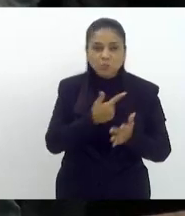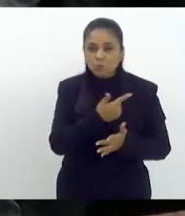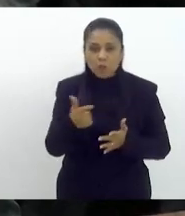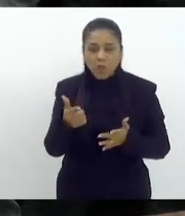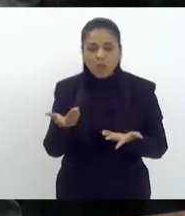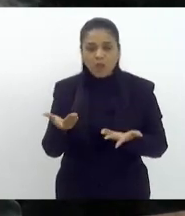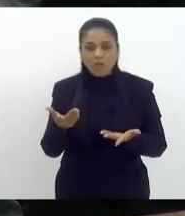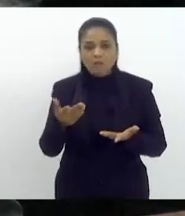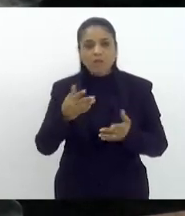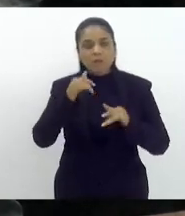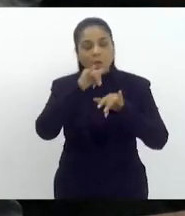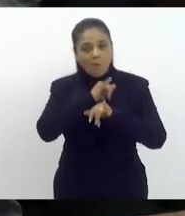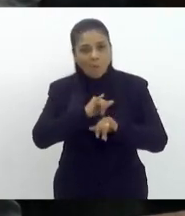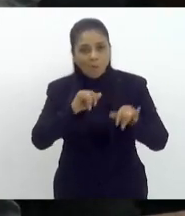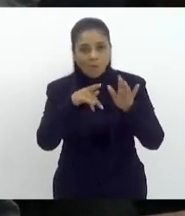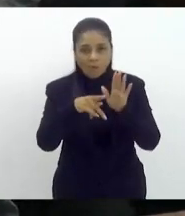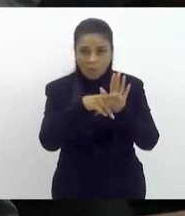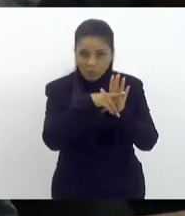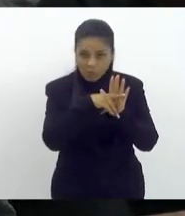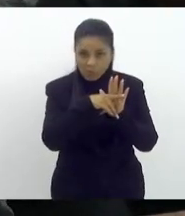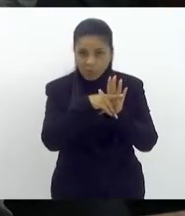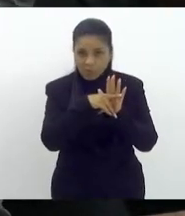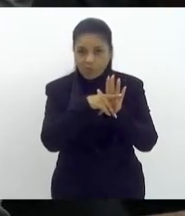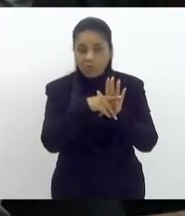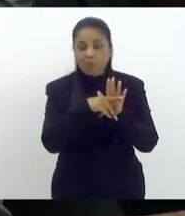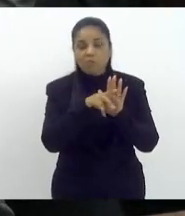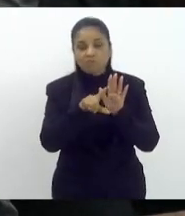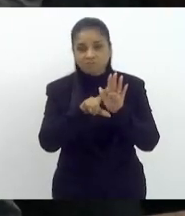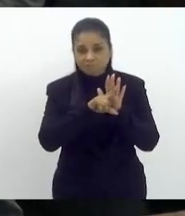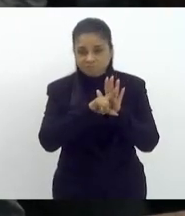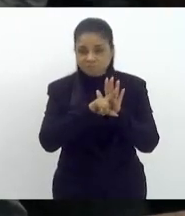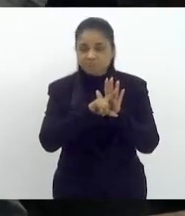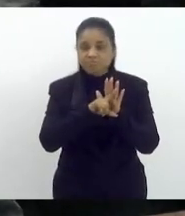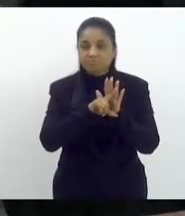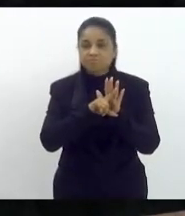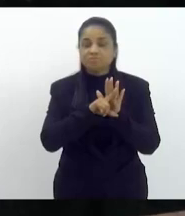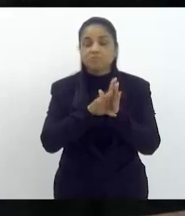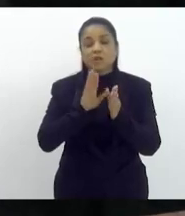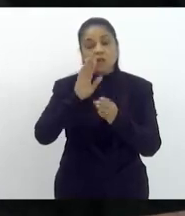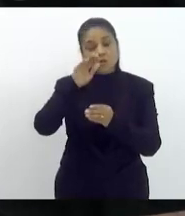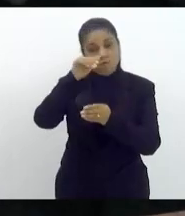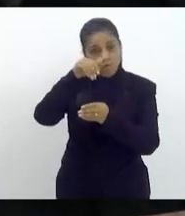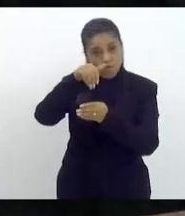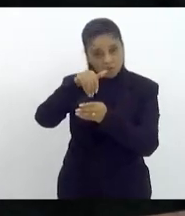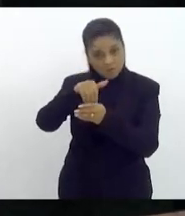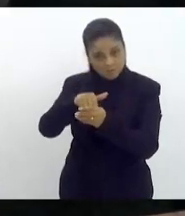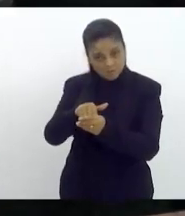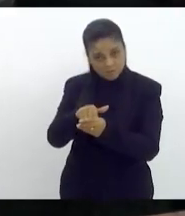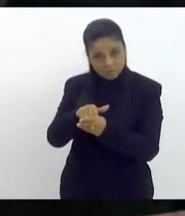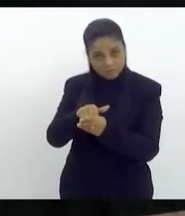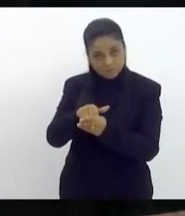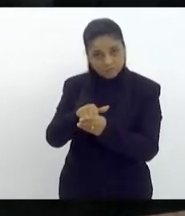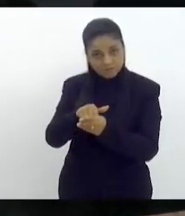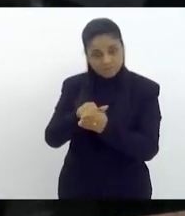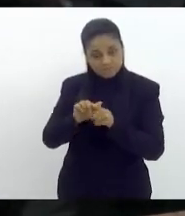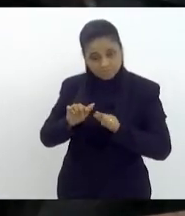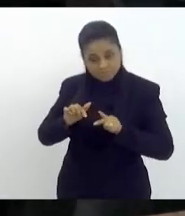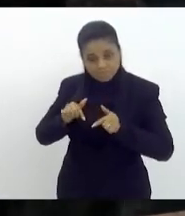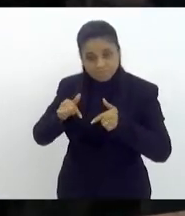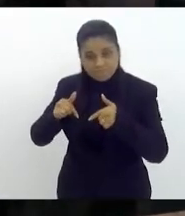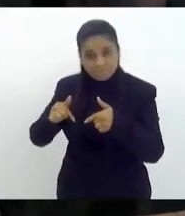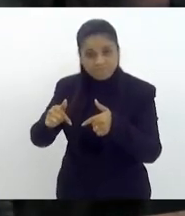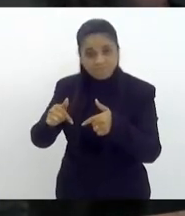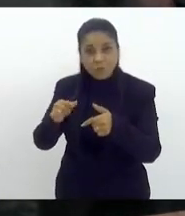cantado ele é colocado em votação e ato continuo